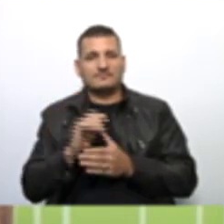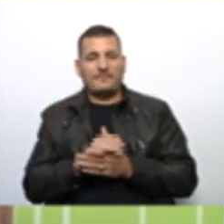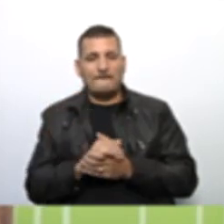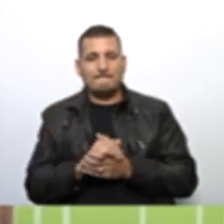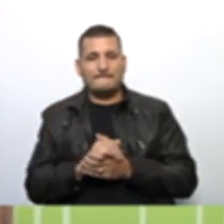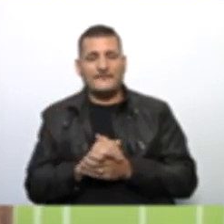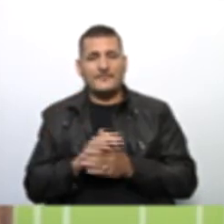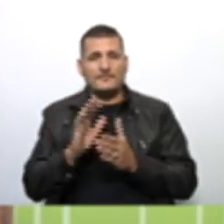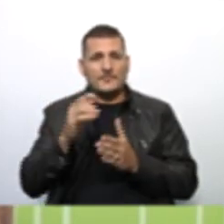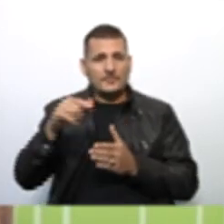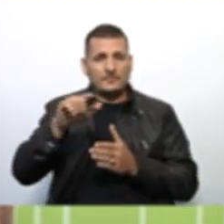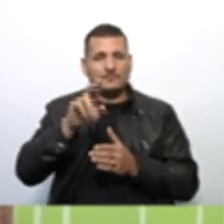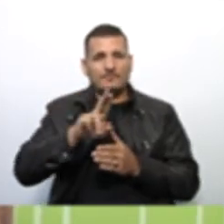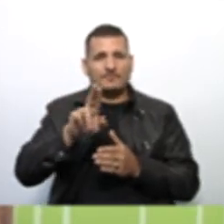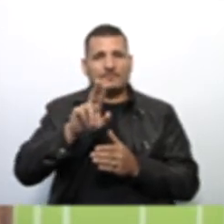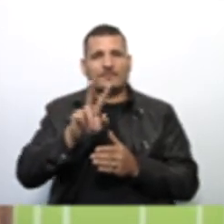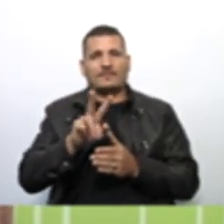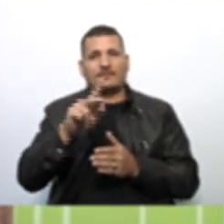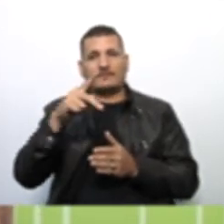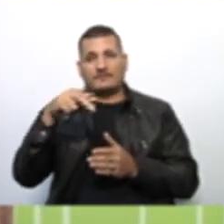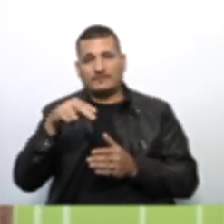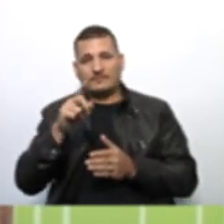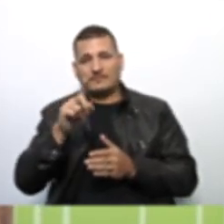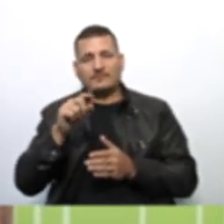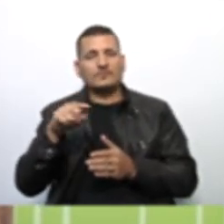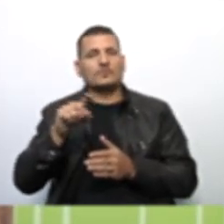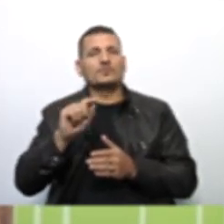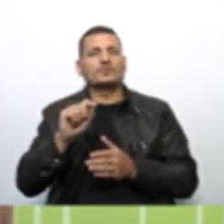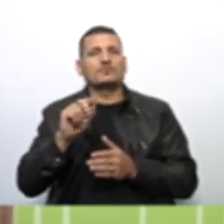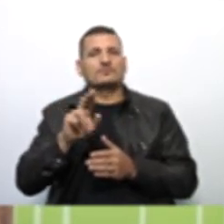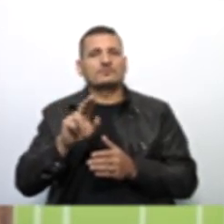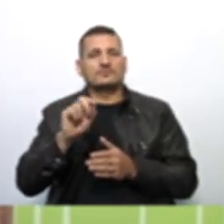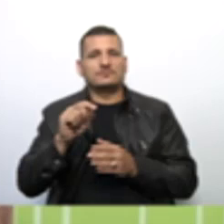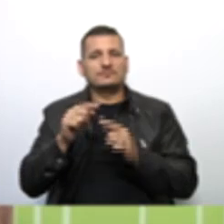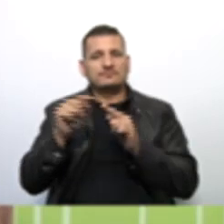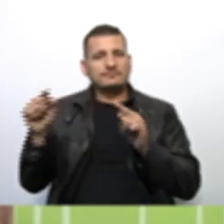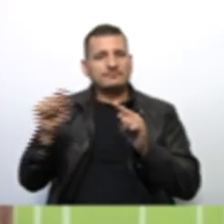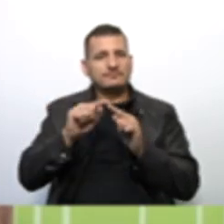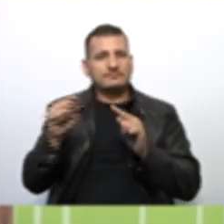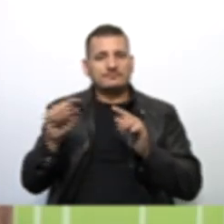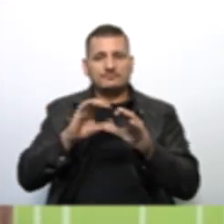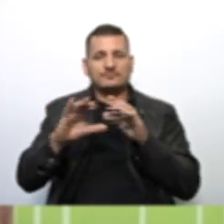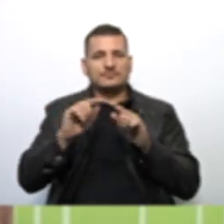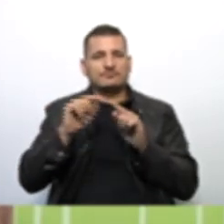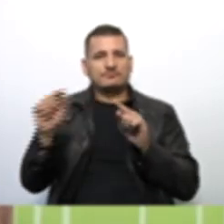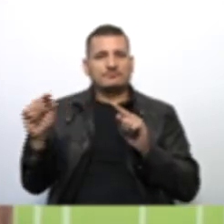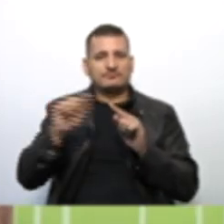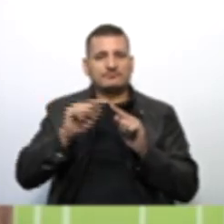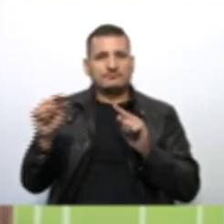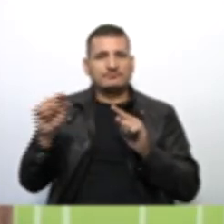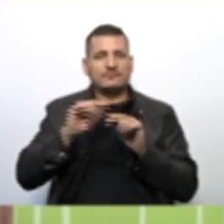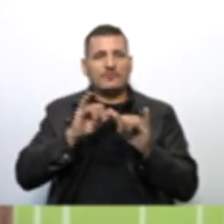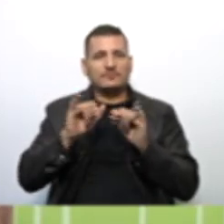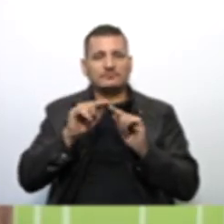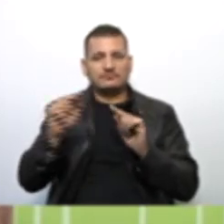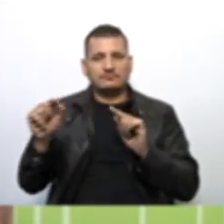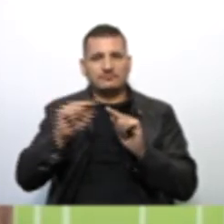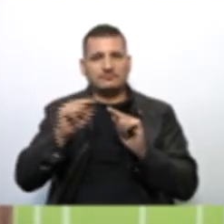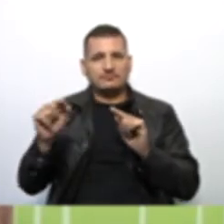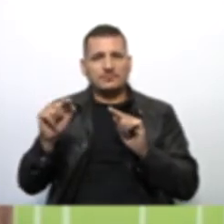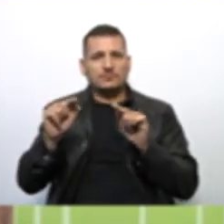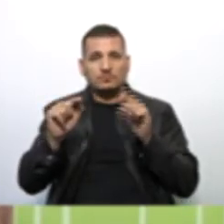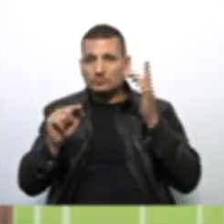você utiliza uma VPN, você está utilizando um canal por onde as suas informações vão passar. Se você não sabe